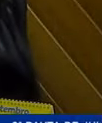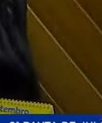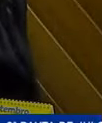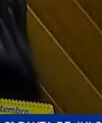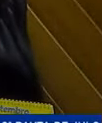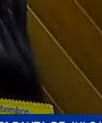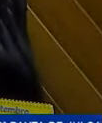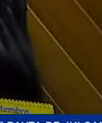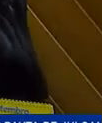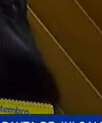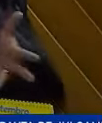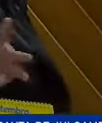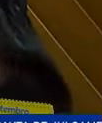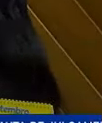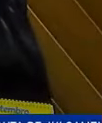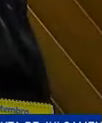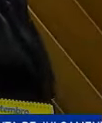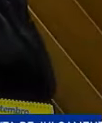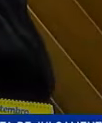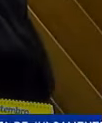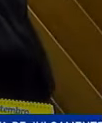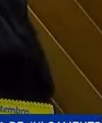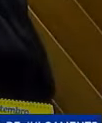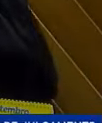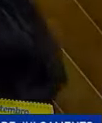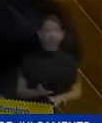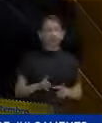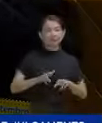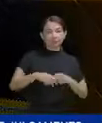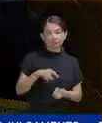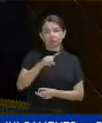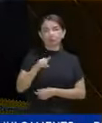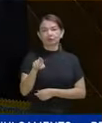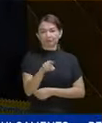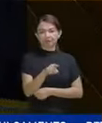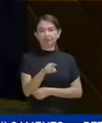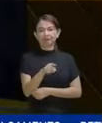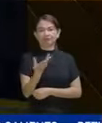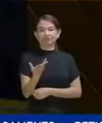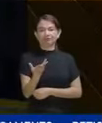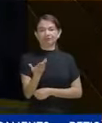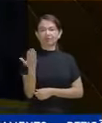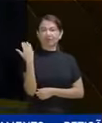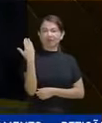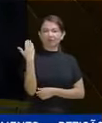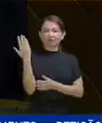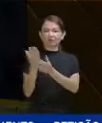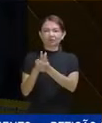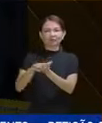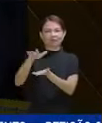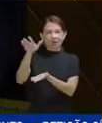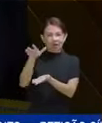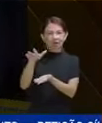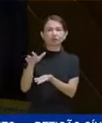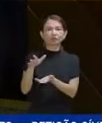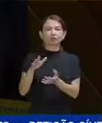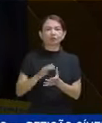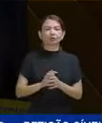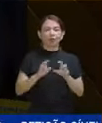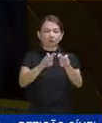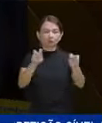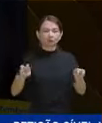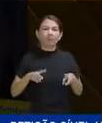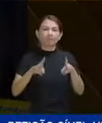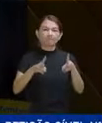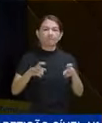esse meio aqui não é para isso. Nós estamos analisando a eventual nulidade. Naqueles autos, a Corte reconheceu a ilegitimidade